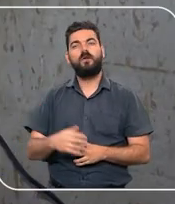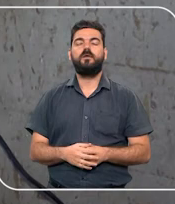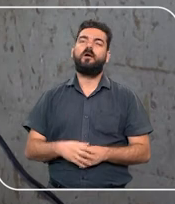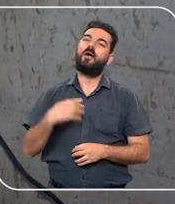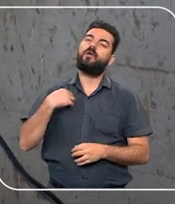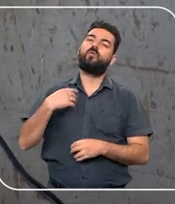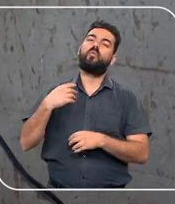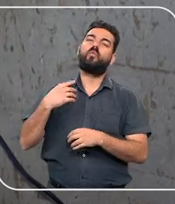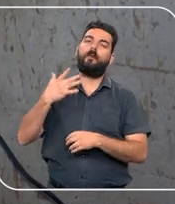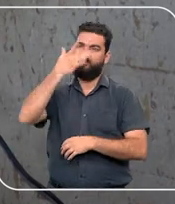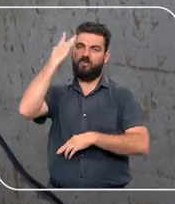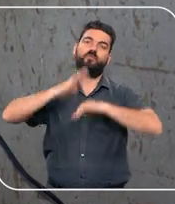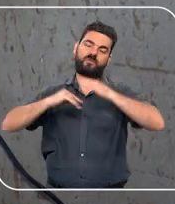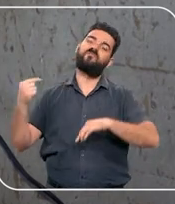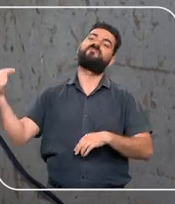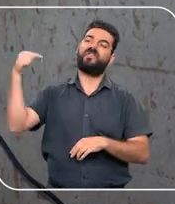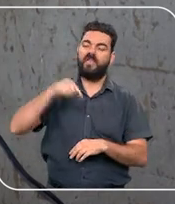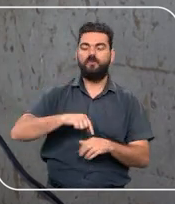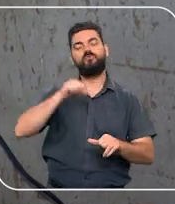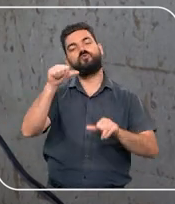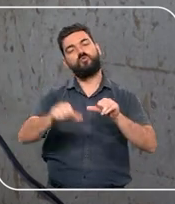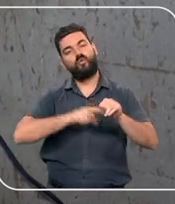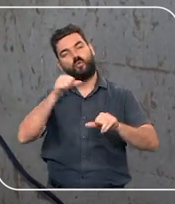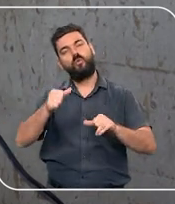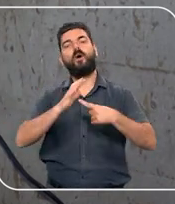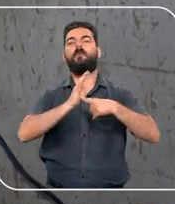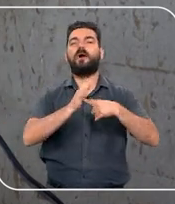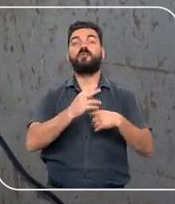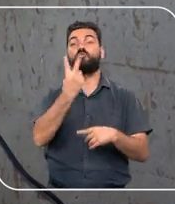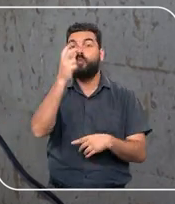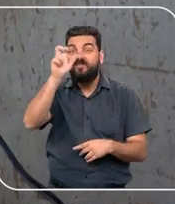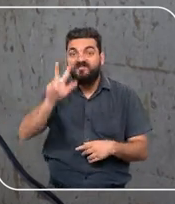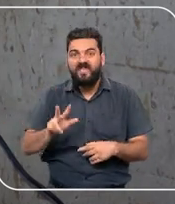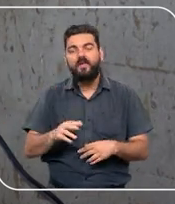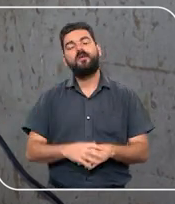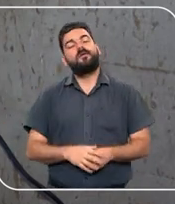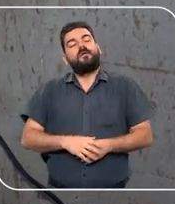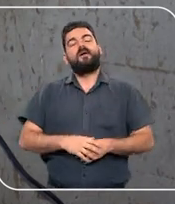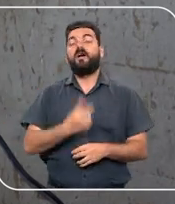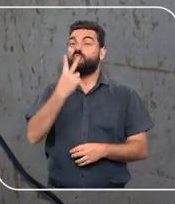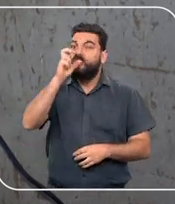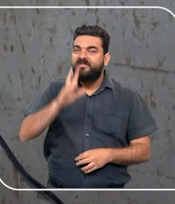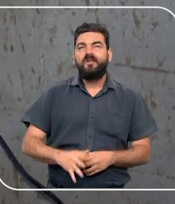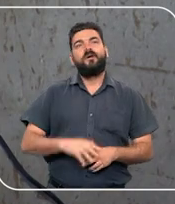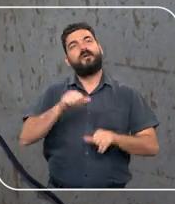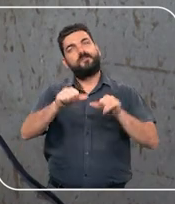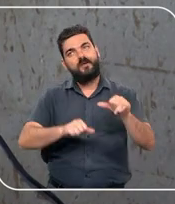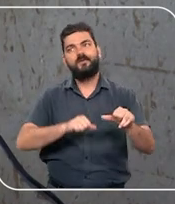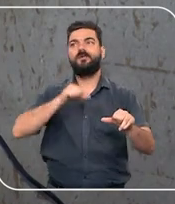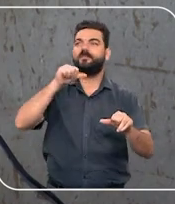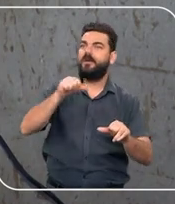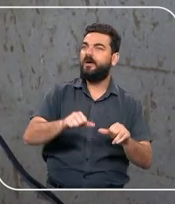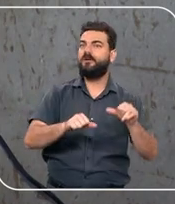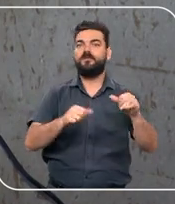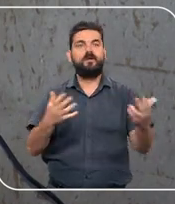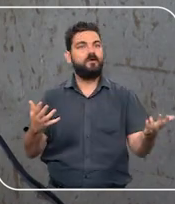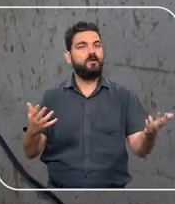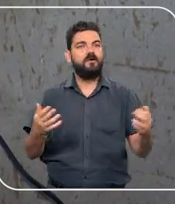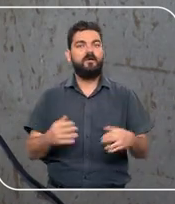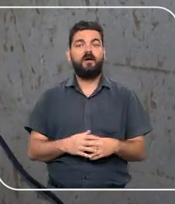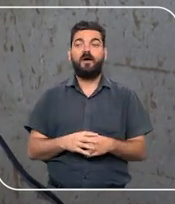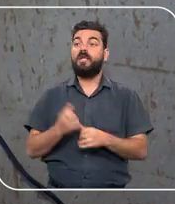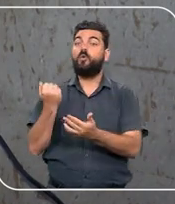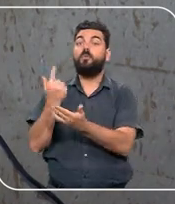operadora Eles mandaram o técnico o técnico trocou o aparelho duas vezes após a troca de duas vezes do aparelho